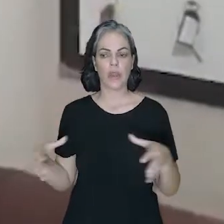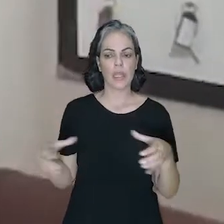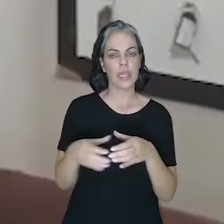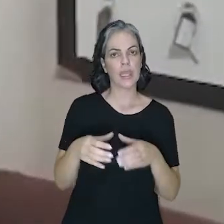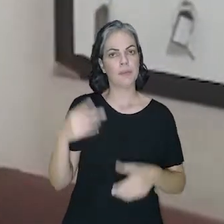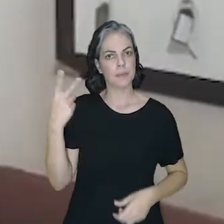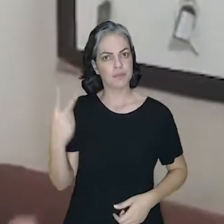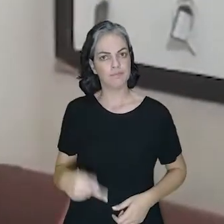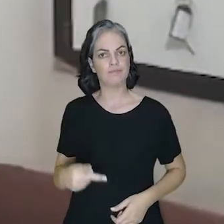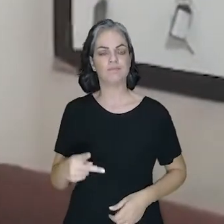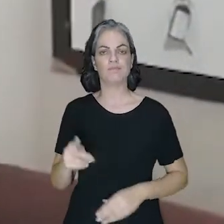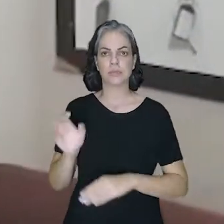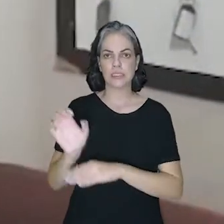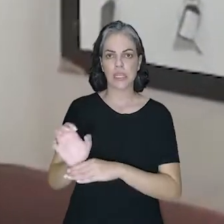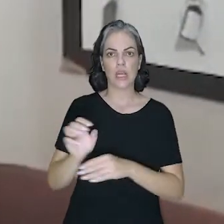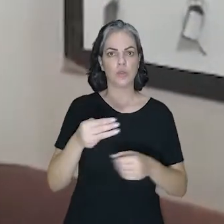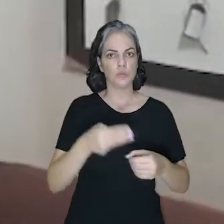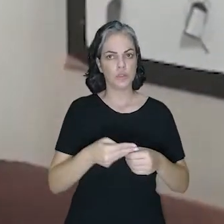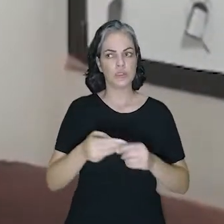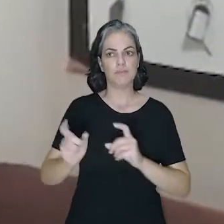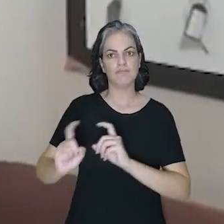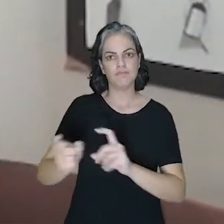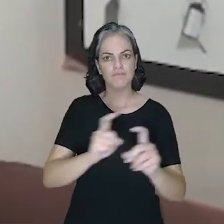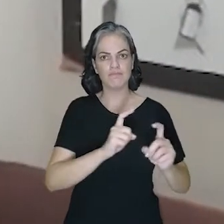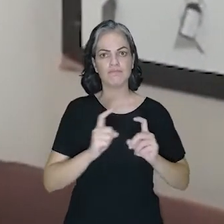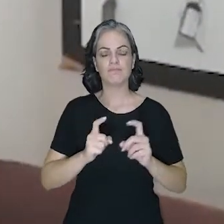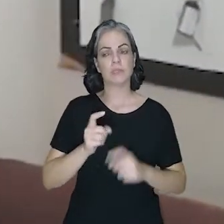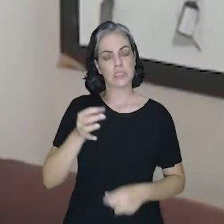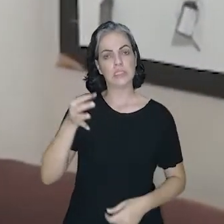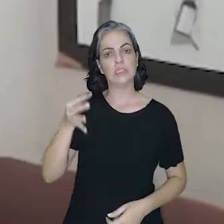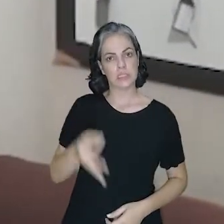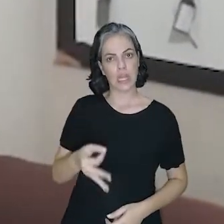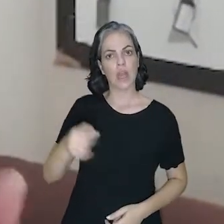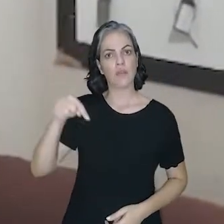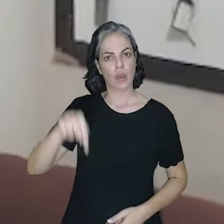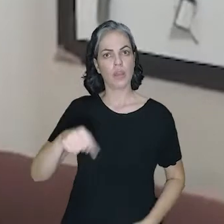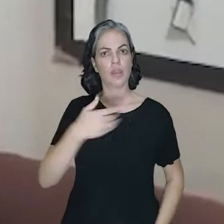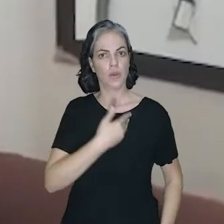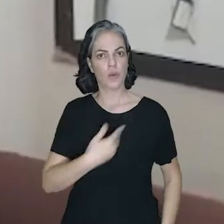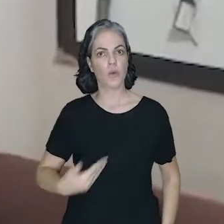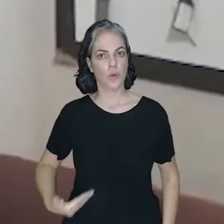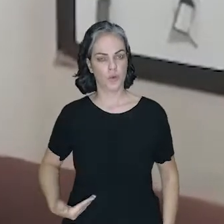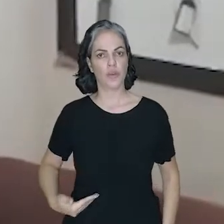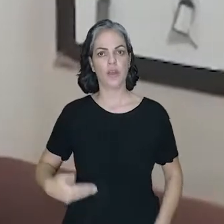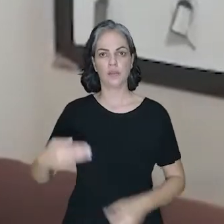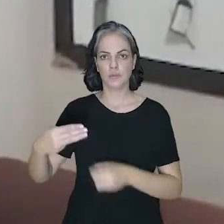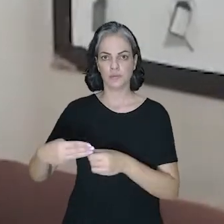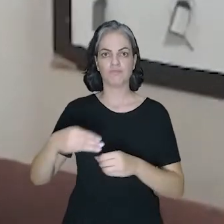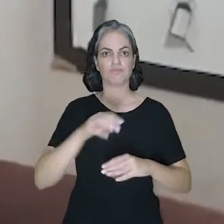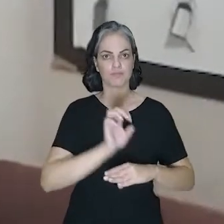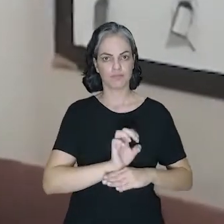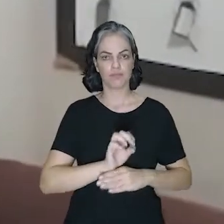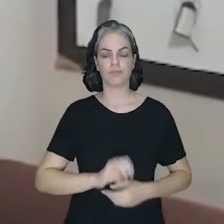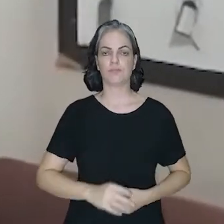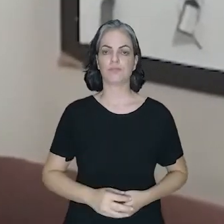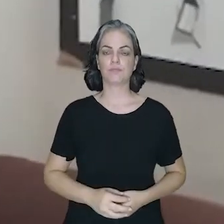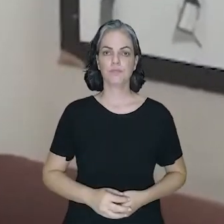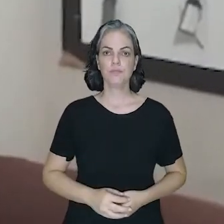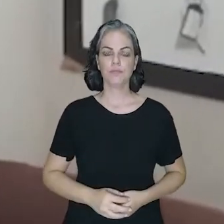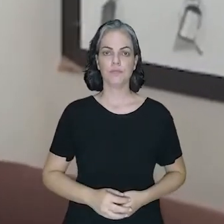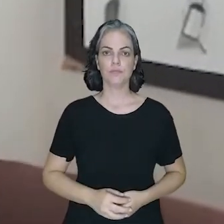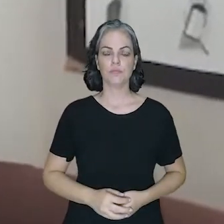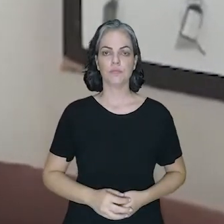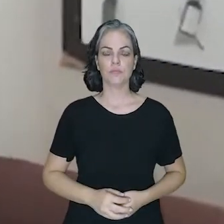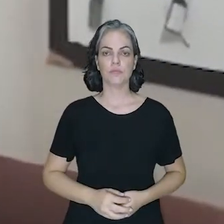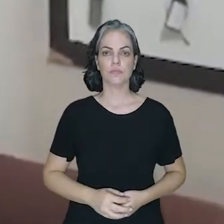toda a equipe da cidade e do governo do estado. O desastre está sendo muito bem gerido pelo Poder Público Municipal